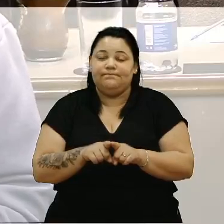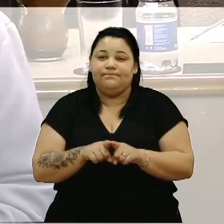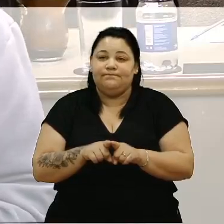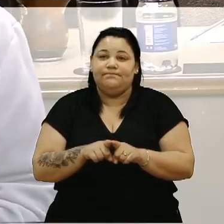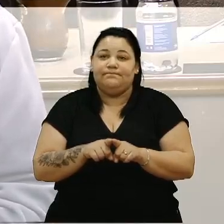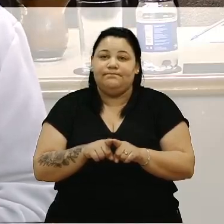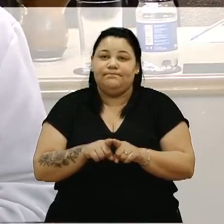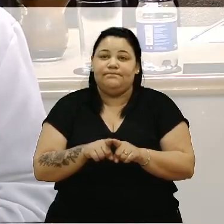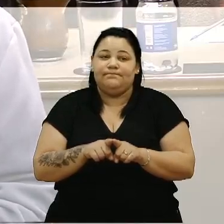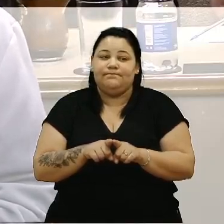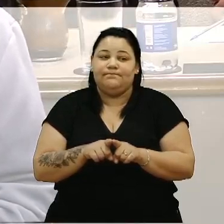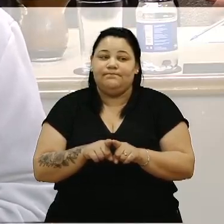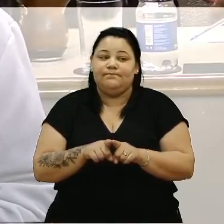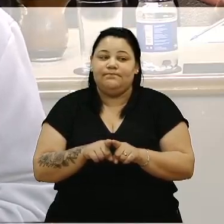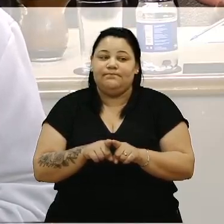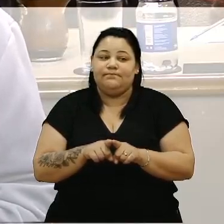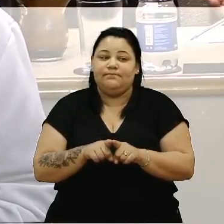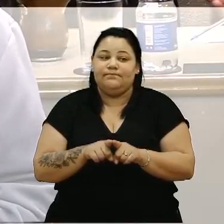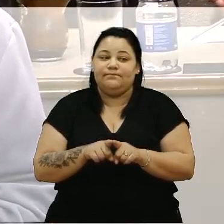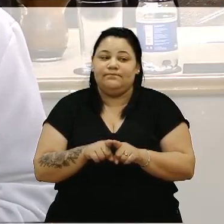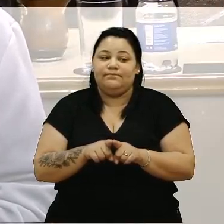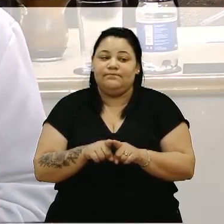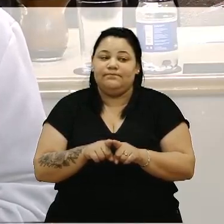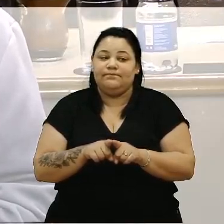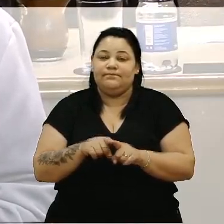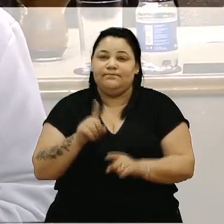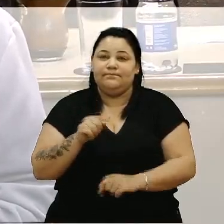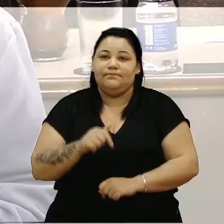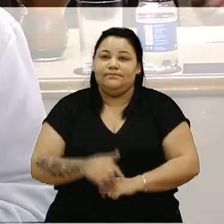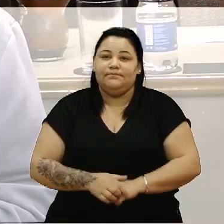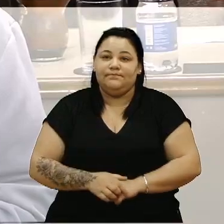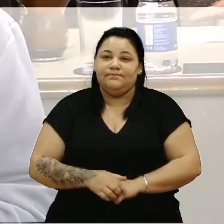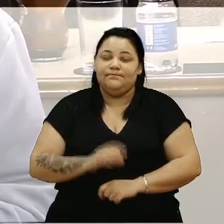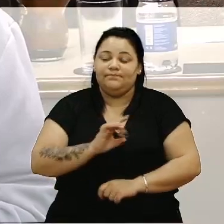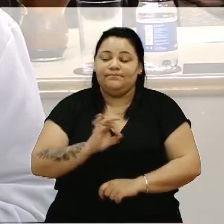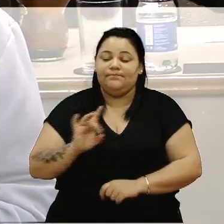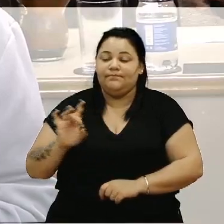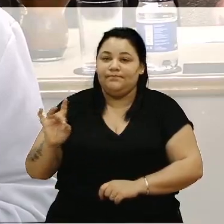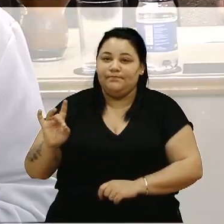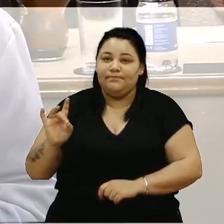partes: hemácias, plasma e plaquetas, e cada